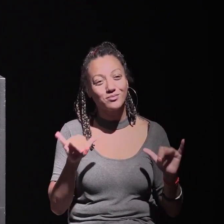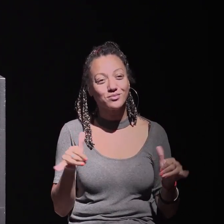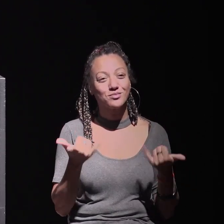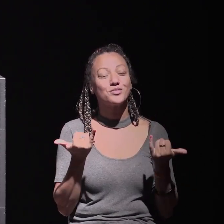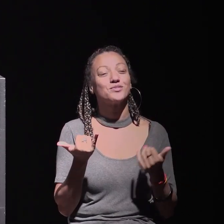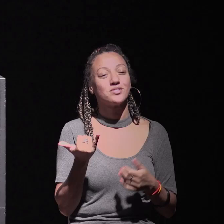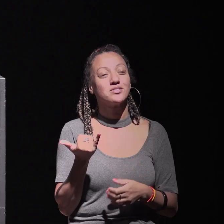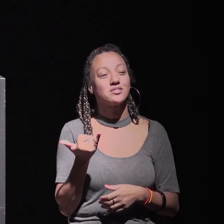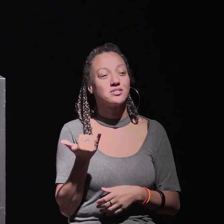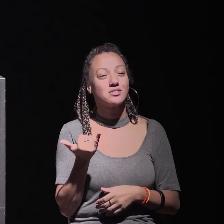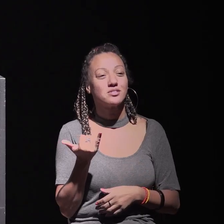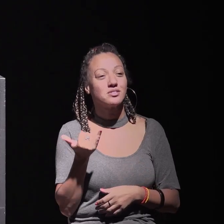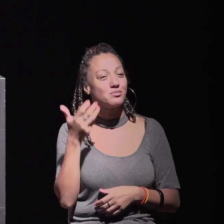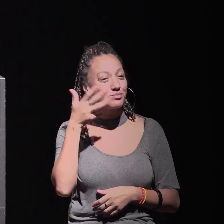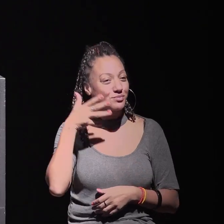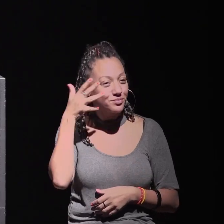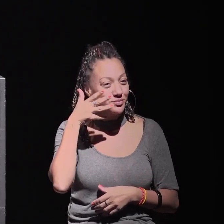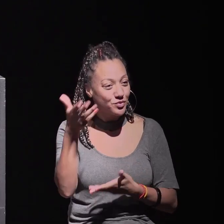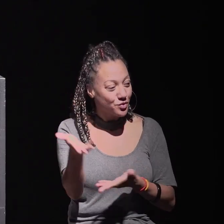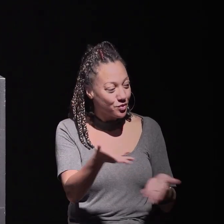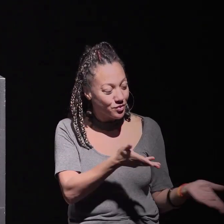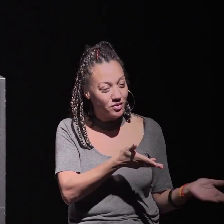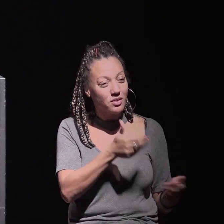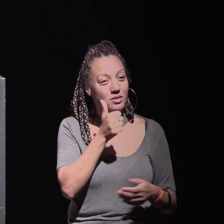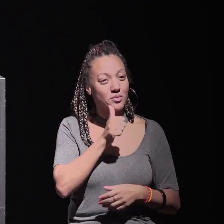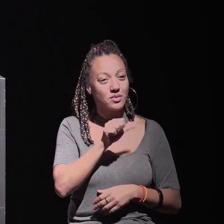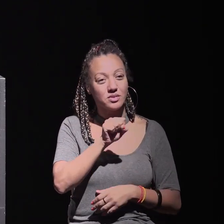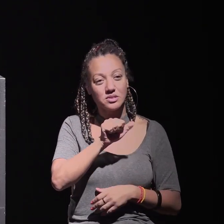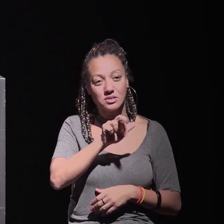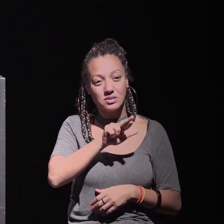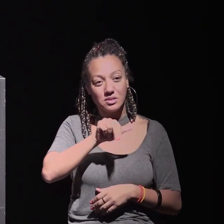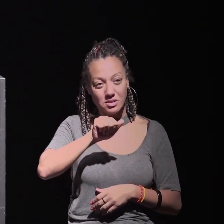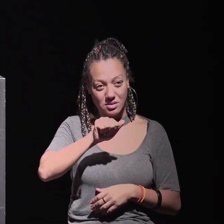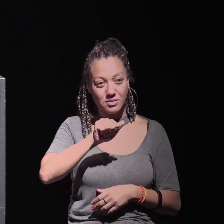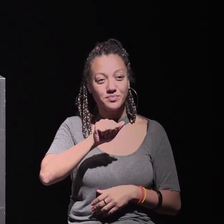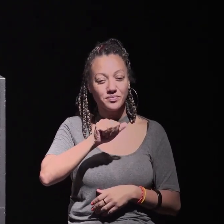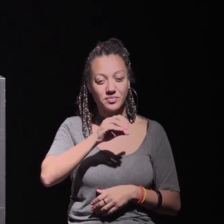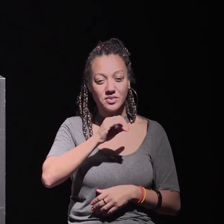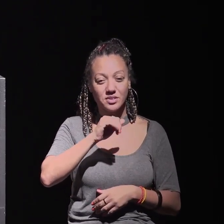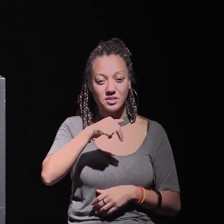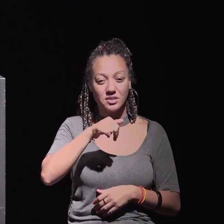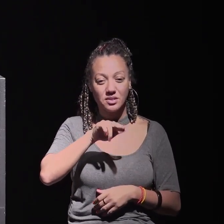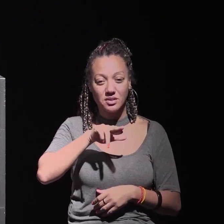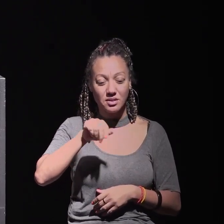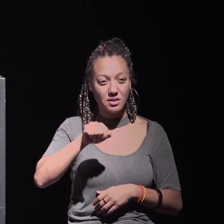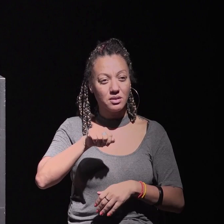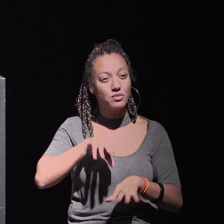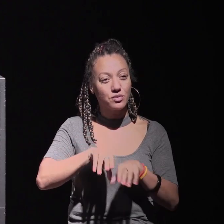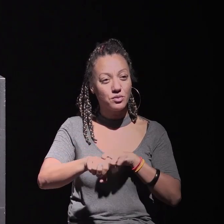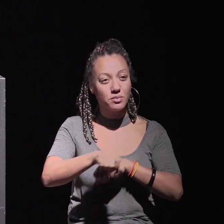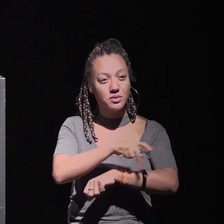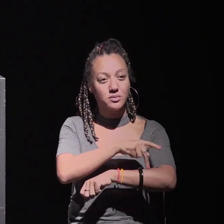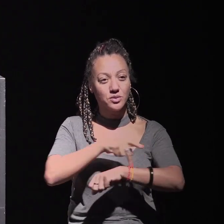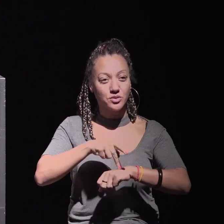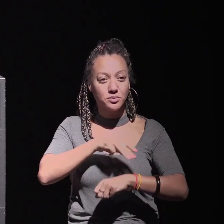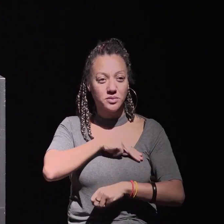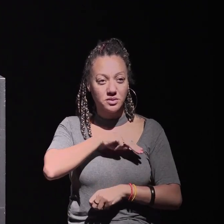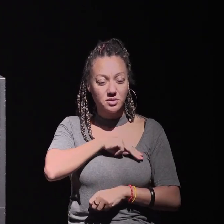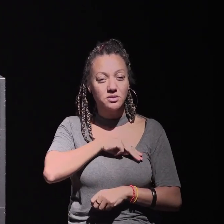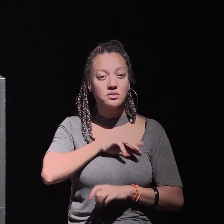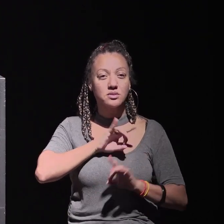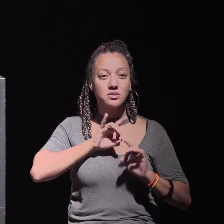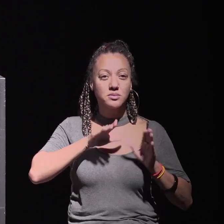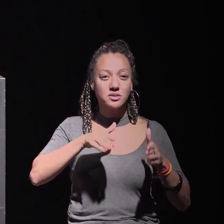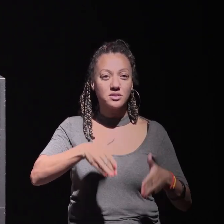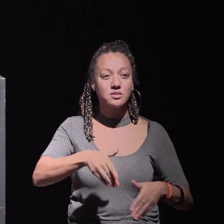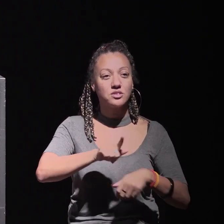aproveitemos o encontro. Eu vou chamar para a mediação a Sara Siqueira, graduada em Pedagogia pelo Mackenzie e